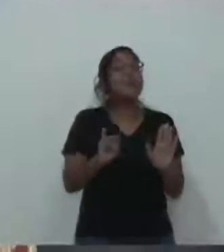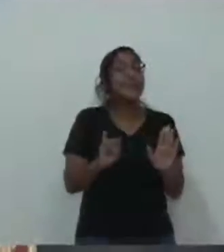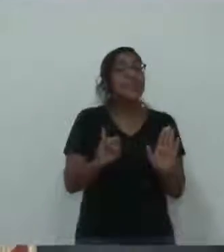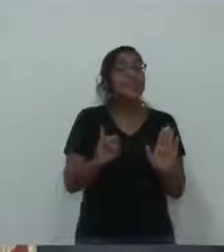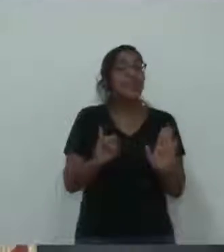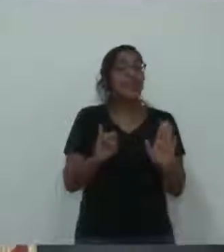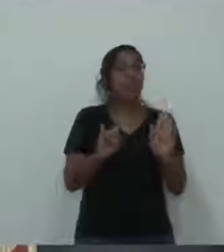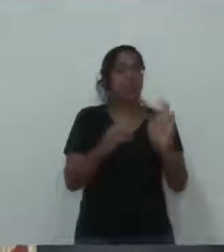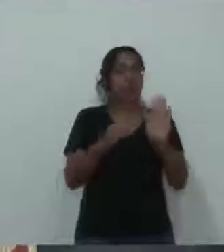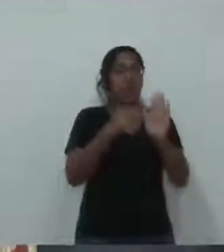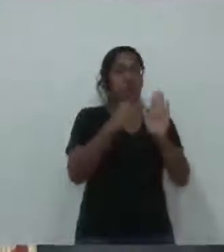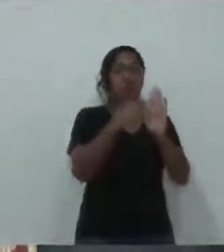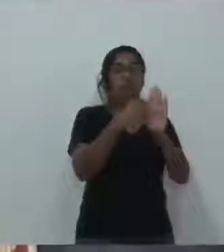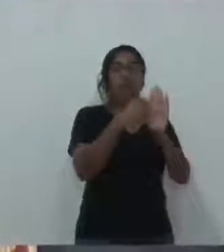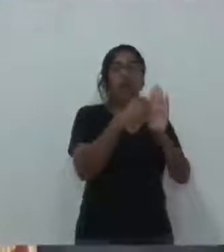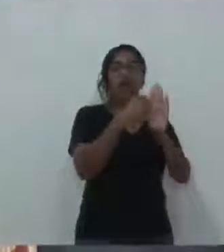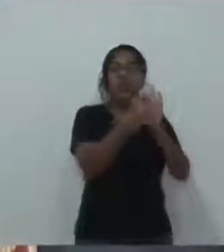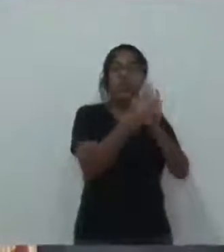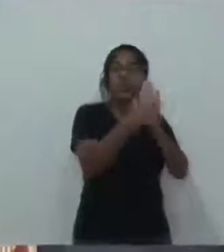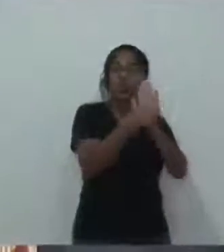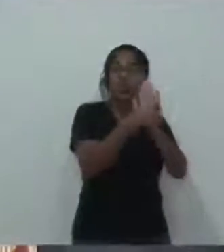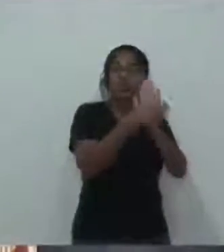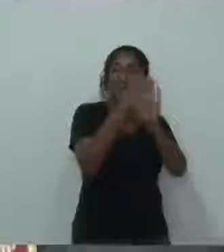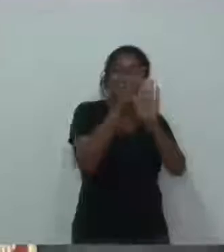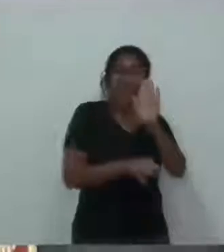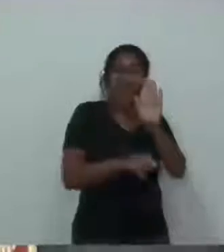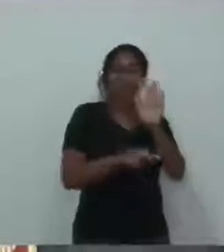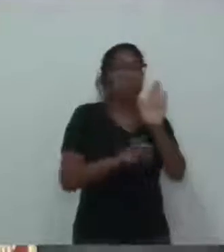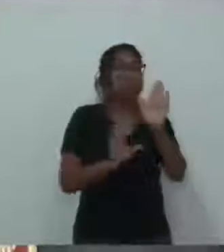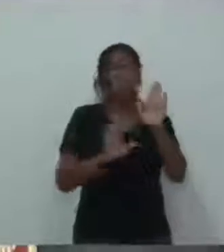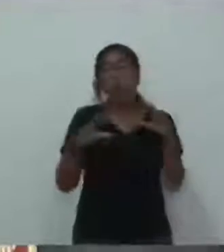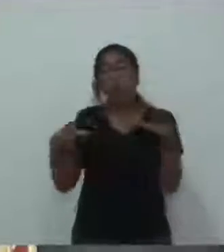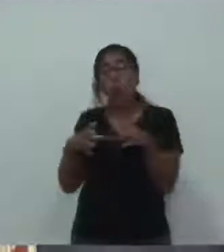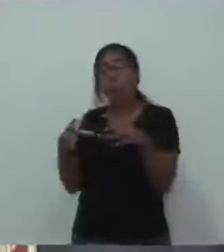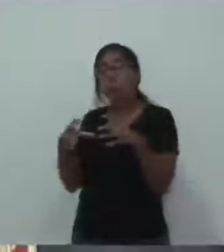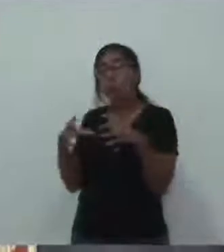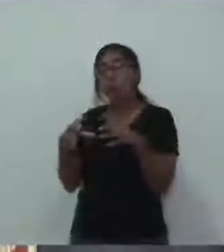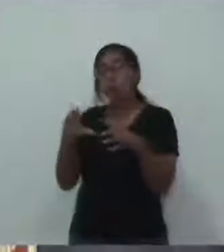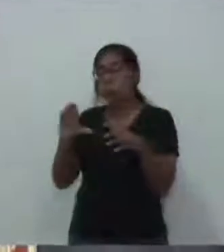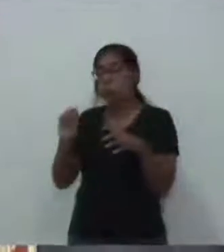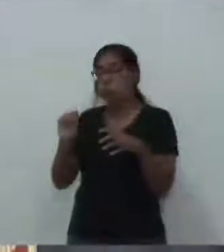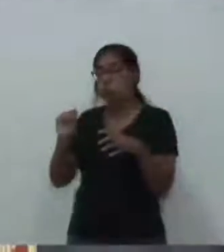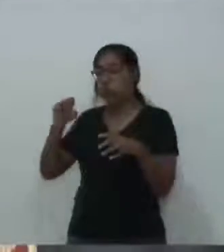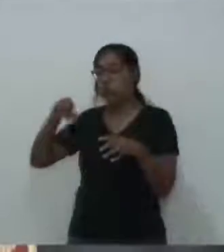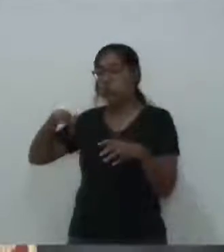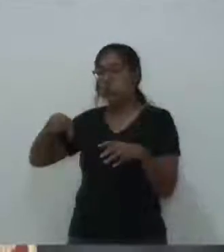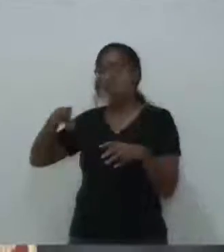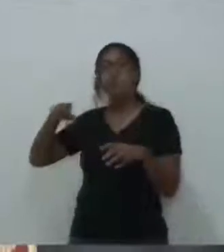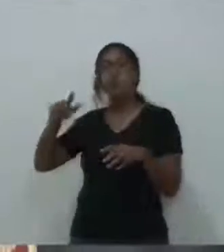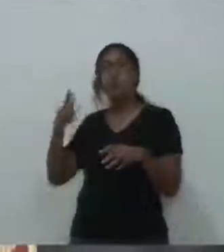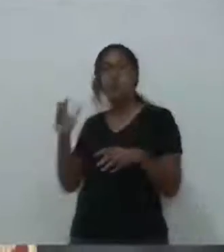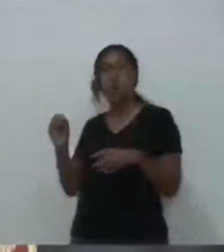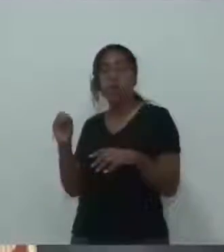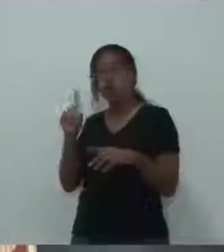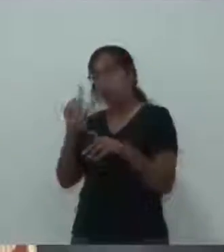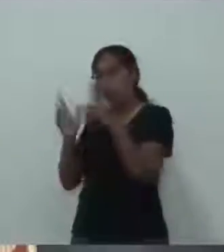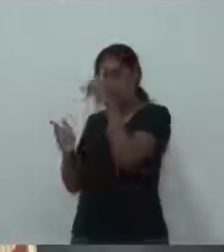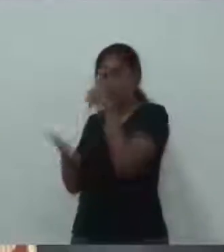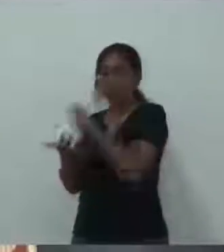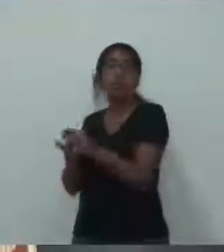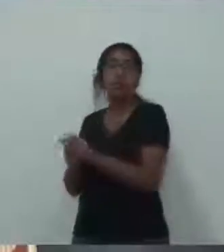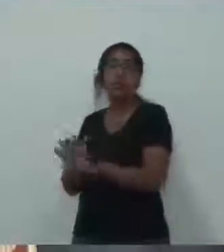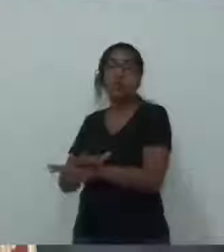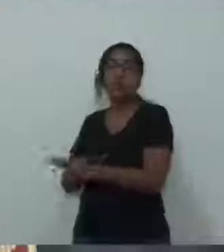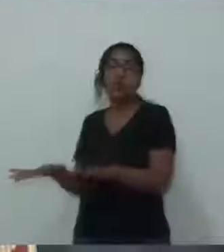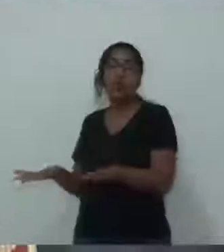nada discriminando, automaticamente o Conselho decidiria. Não é? A formação de uma comissão, como já foi bem lembrado aqui, ela já existe.